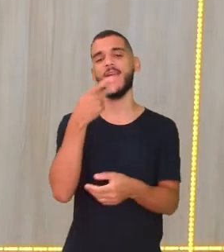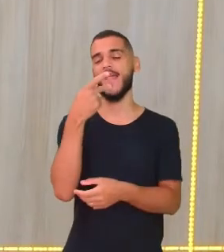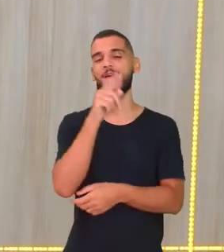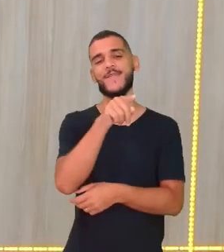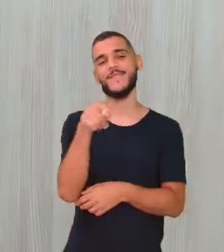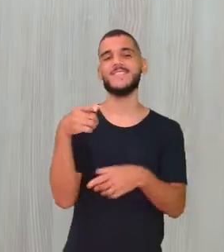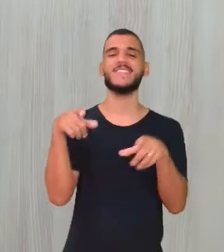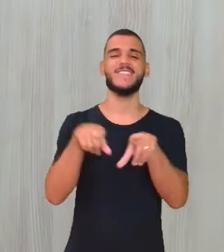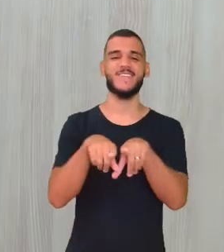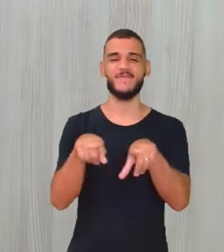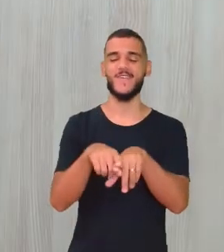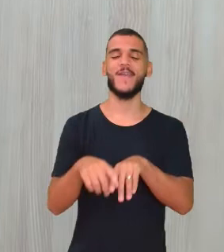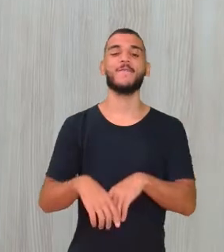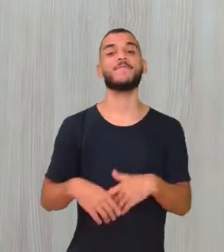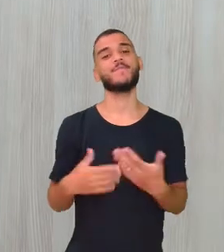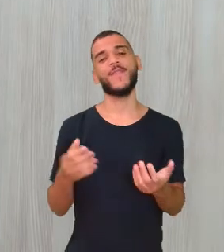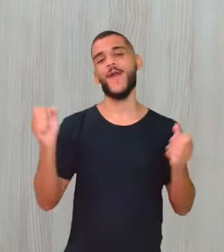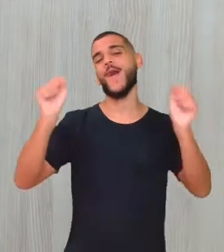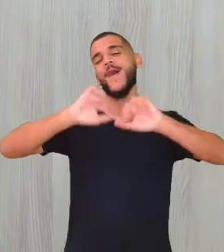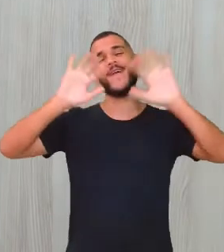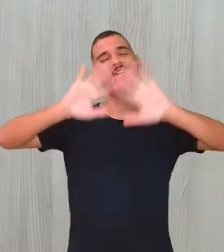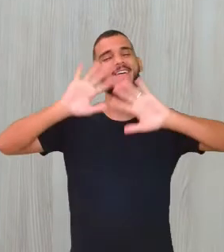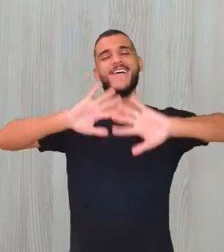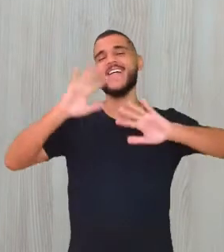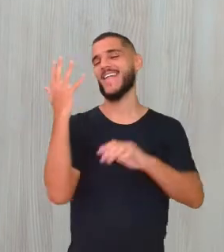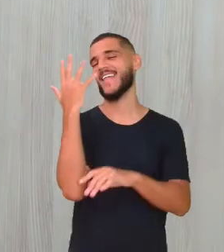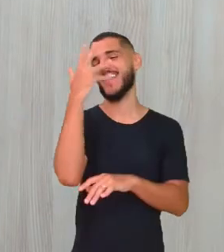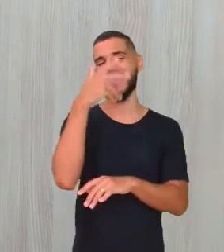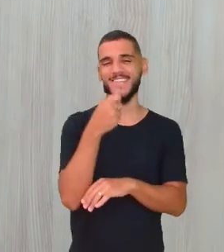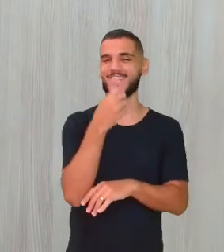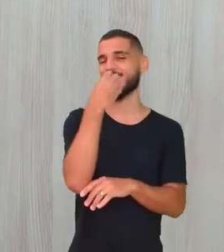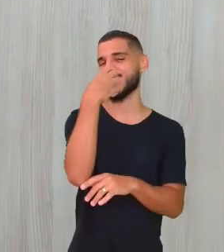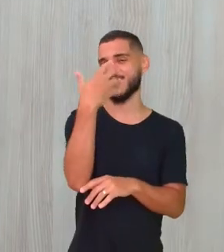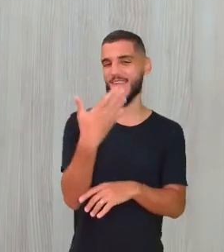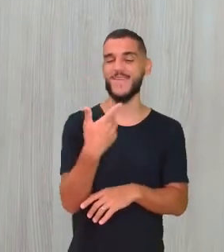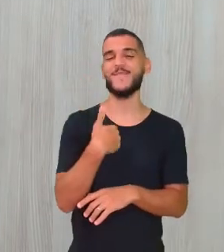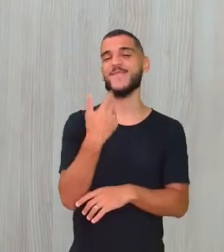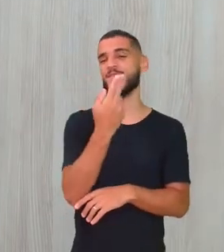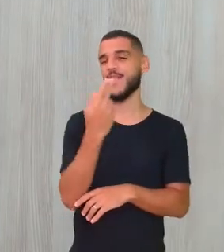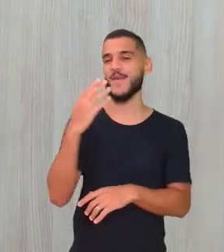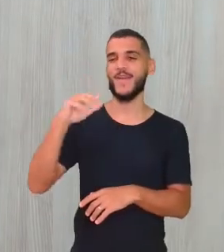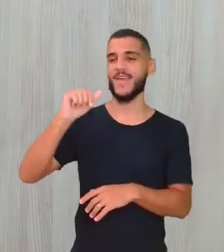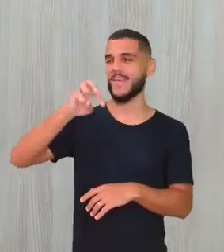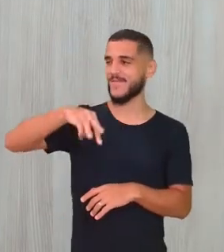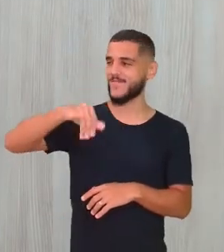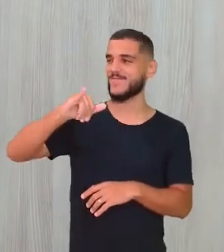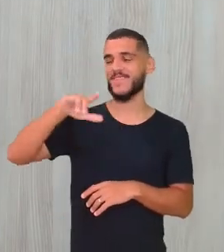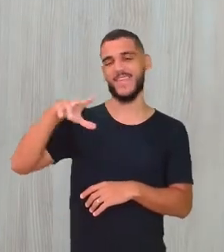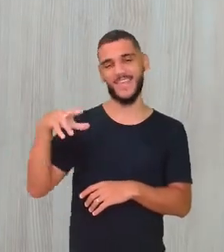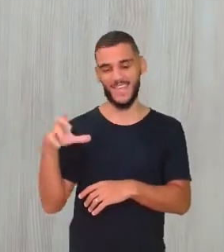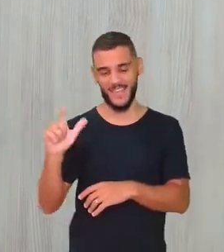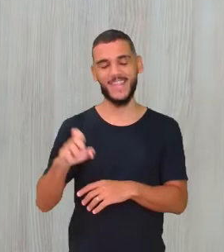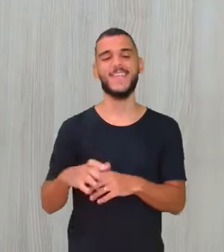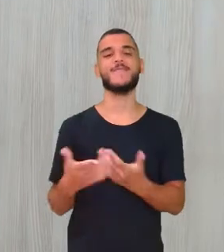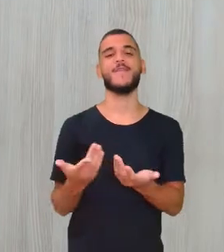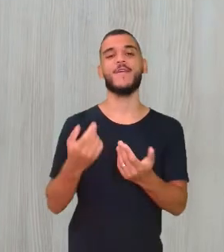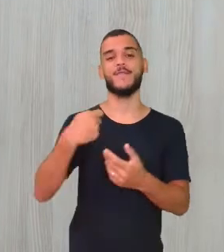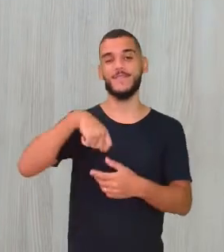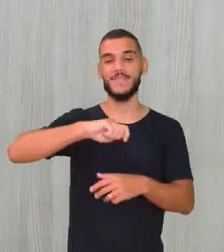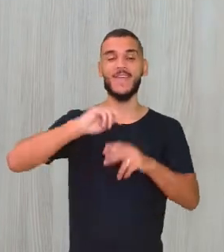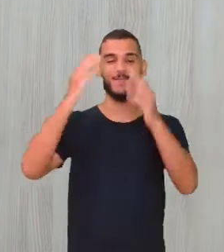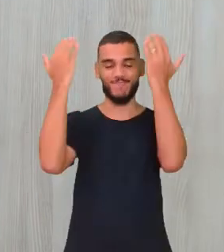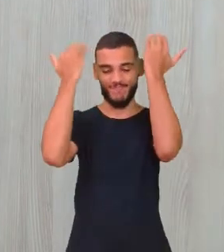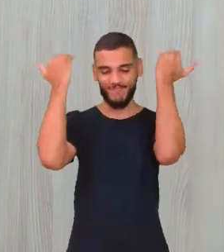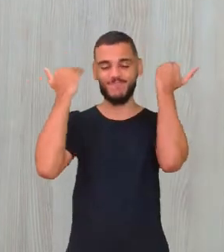para vocês. Olá, lindezas, tudo bem? Eu sou Camille Borba, este é o meu sinal. E como vocês